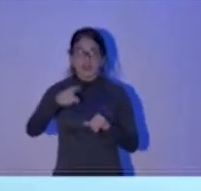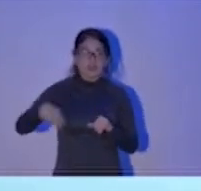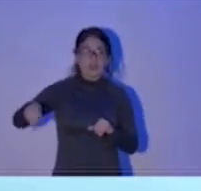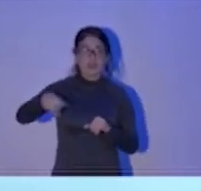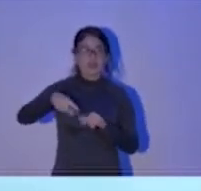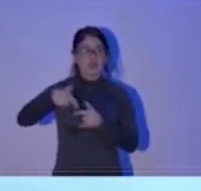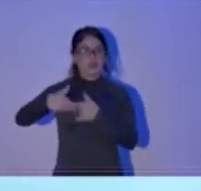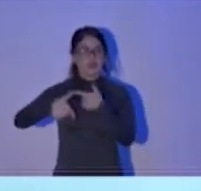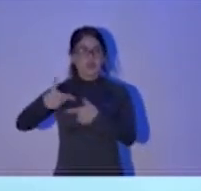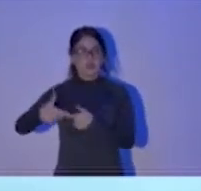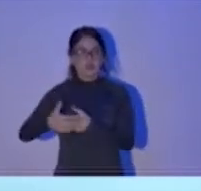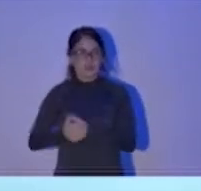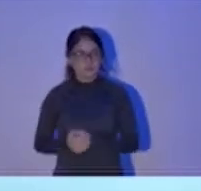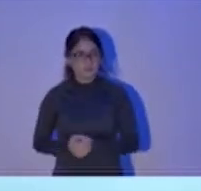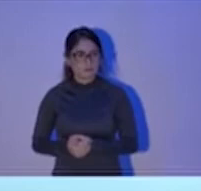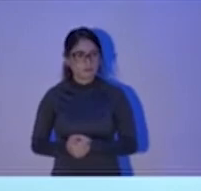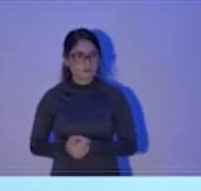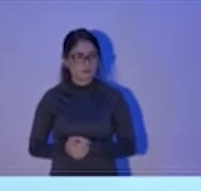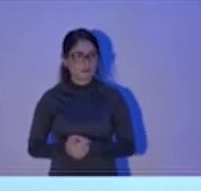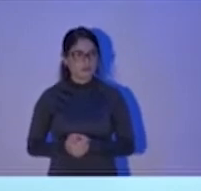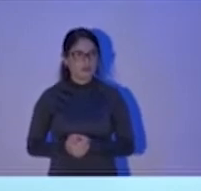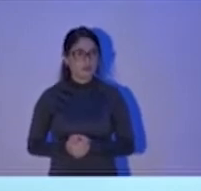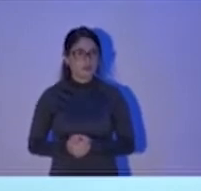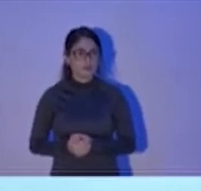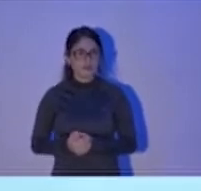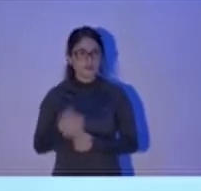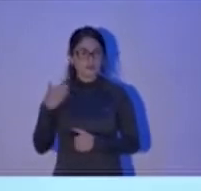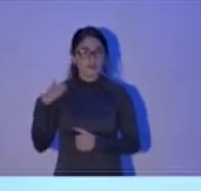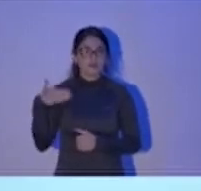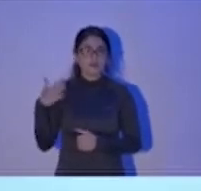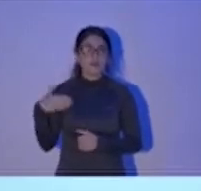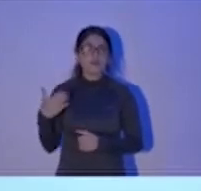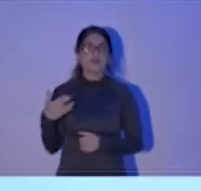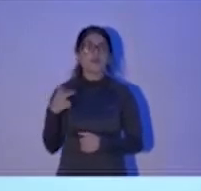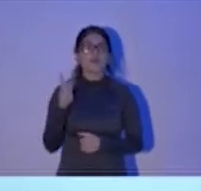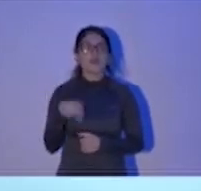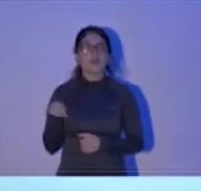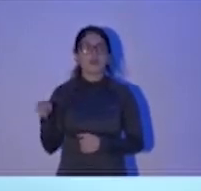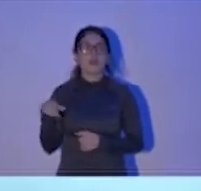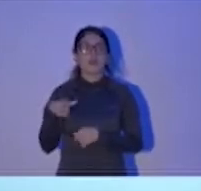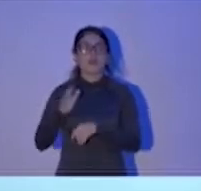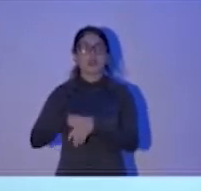trabalham. Quantos professores fazem milagre nesse país?